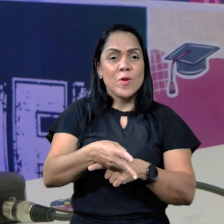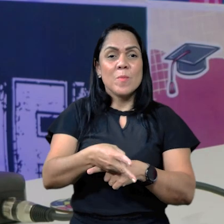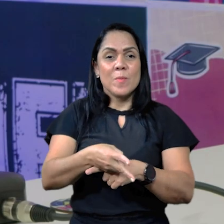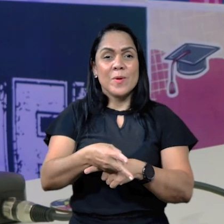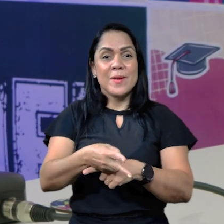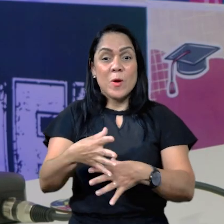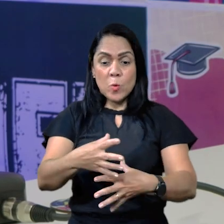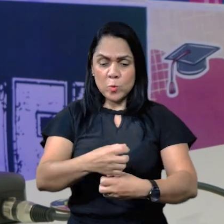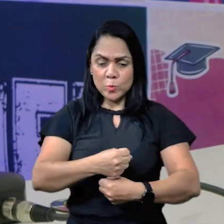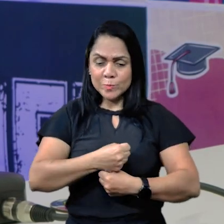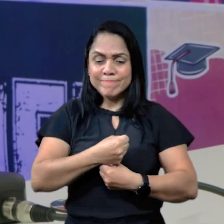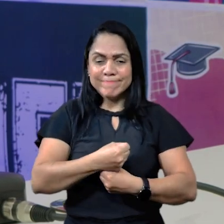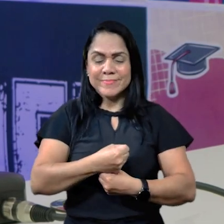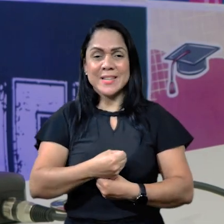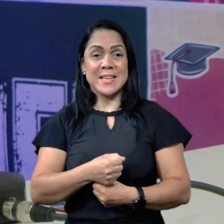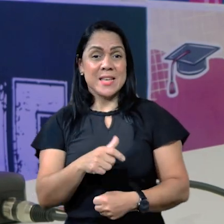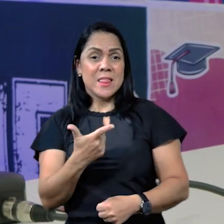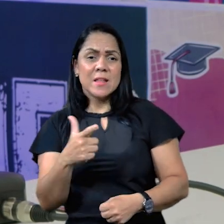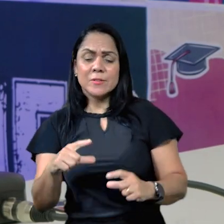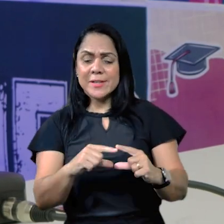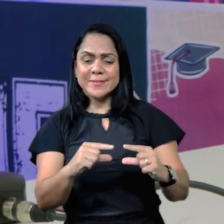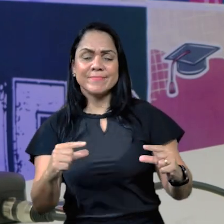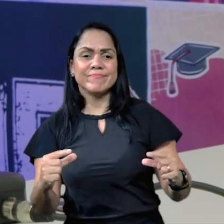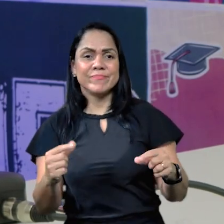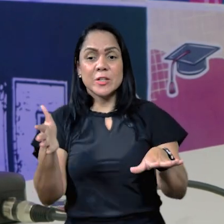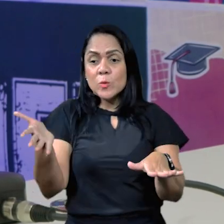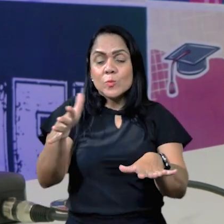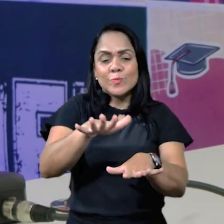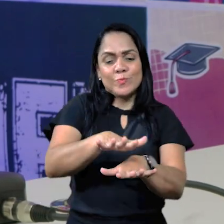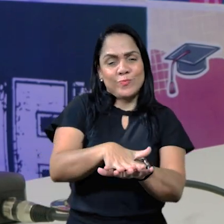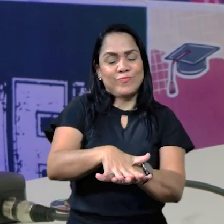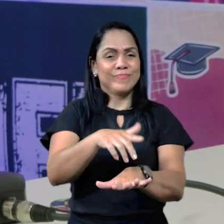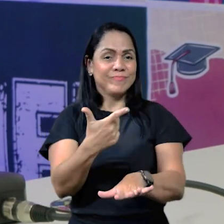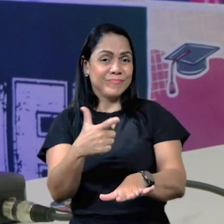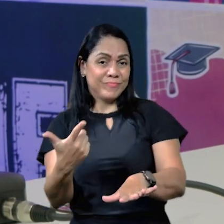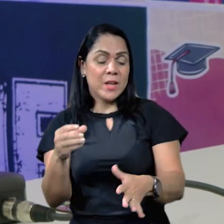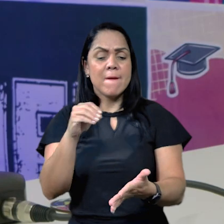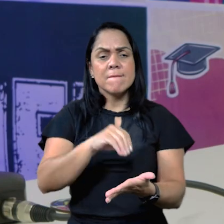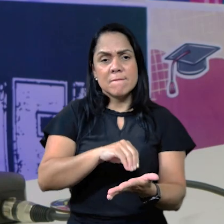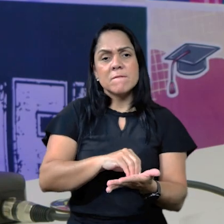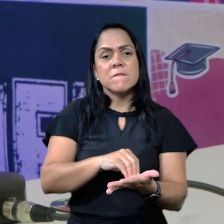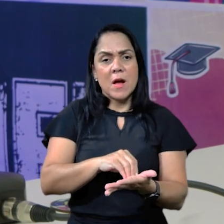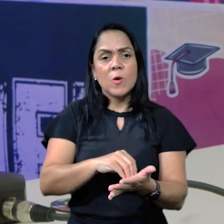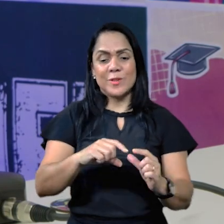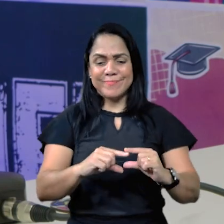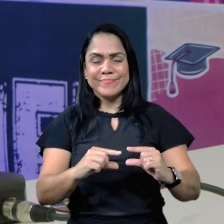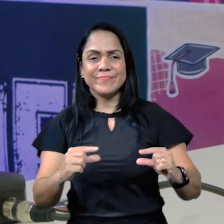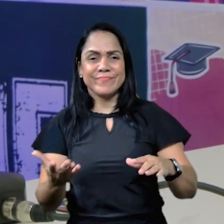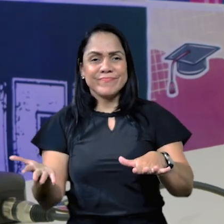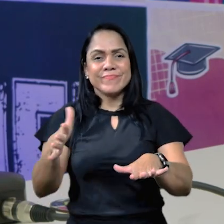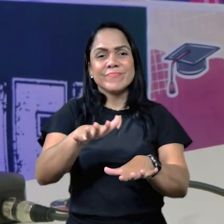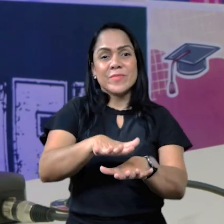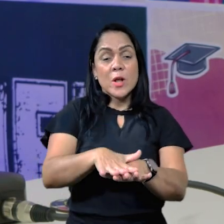legenda. Isso é uma exclusão total da comunidade Uhum. surda. Eles estão fazendo reivindicações para ter